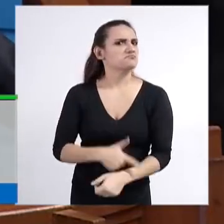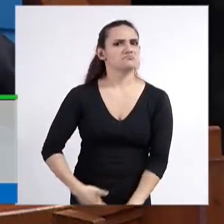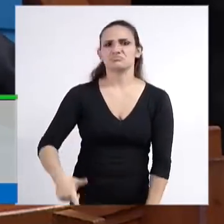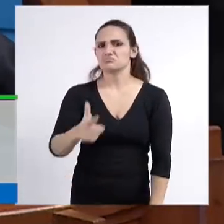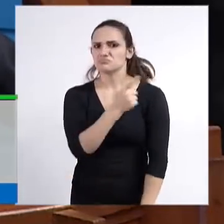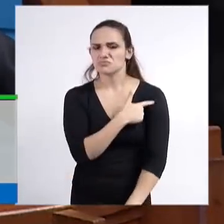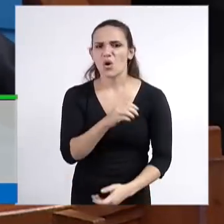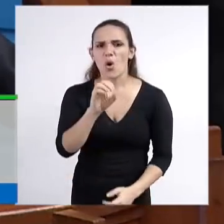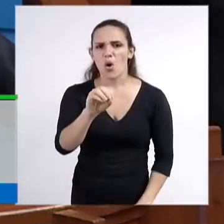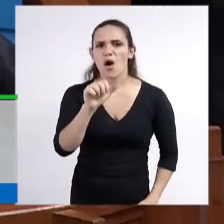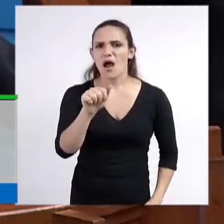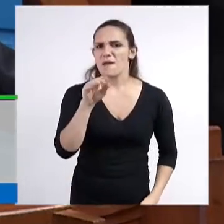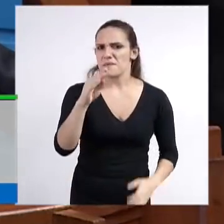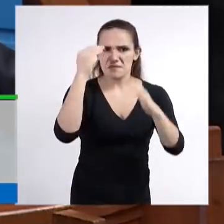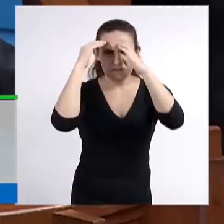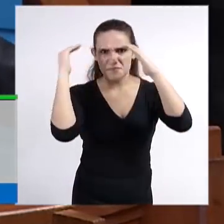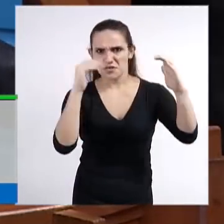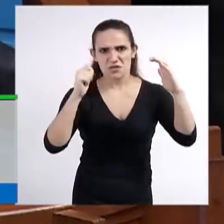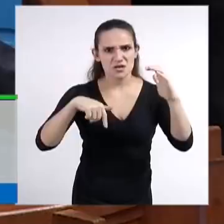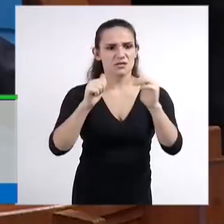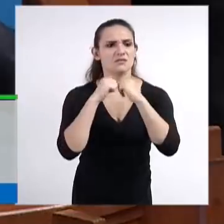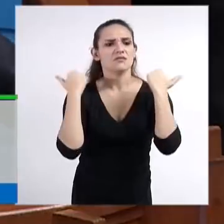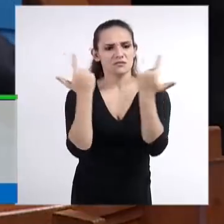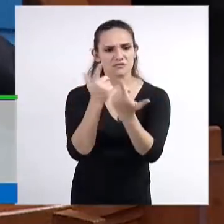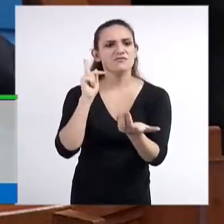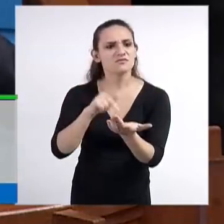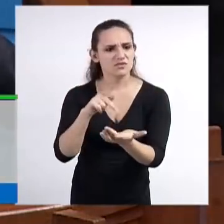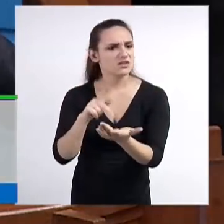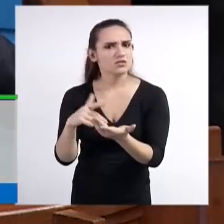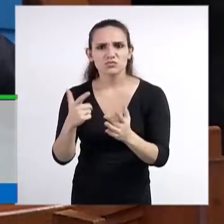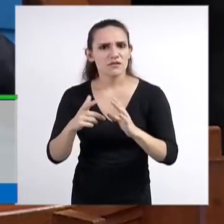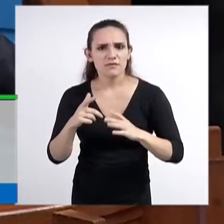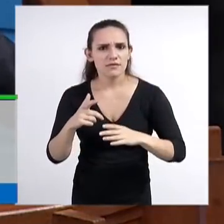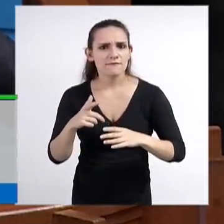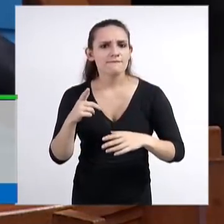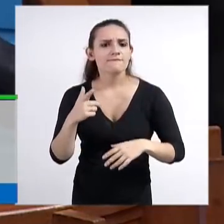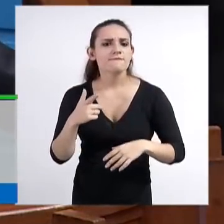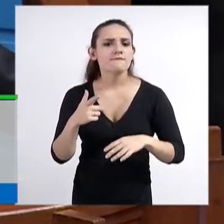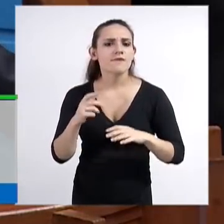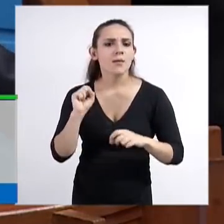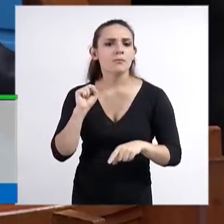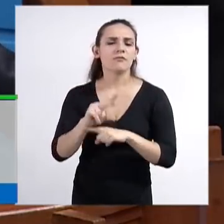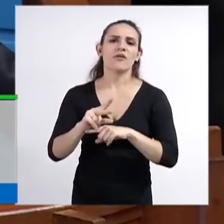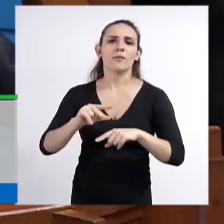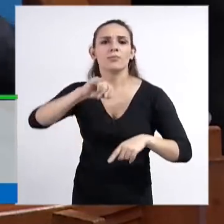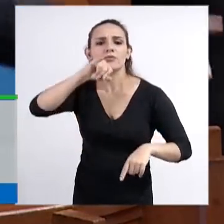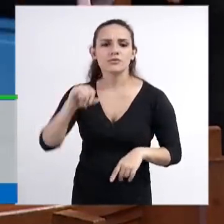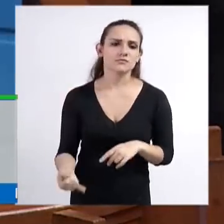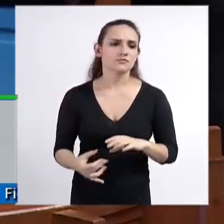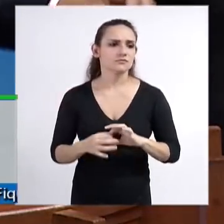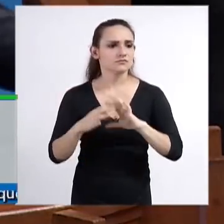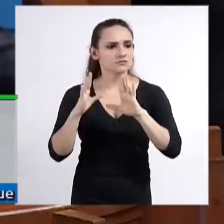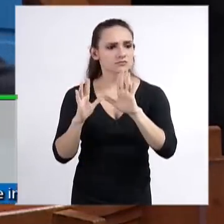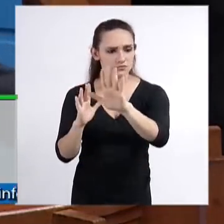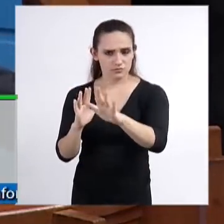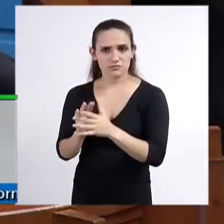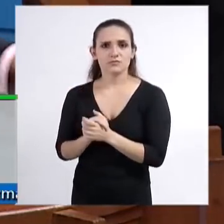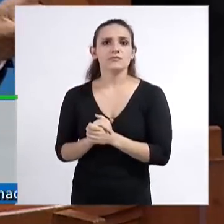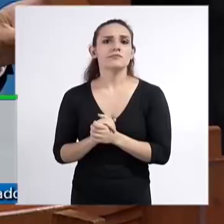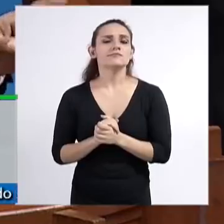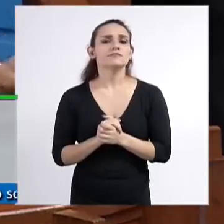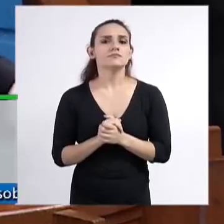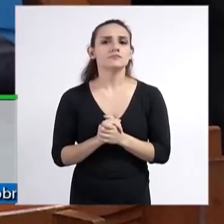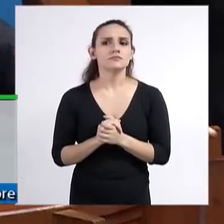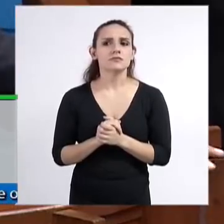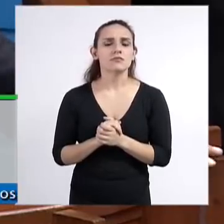A OAB desrespeitou essa casa do ponto de vista democrático. Uma casa... Questão de ordem. Vou permitir para vocês.